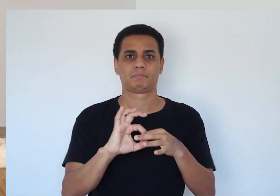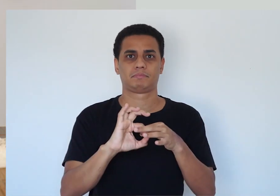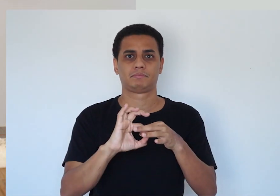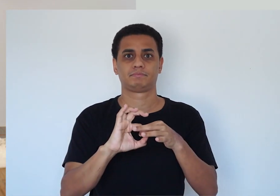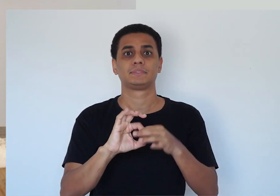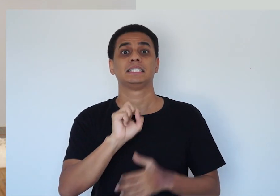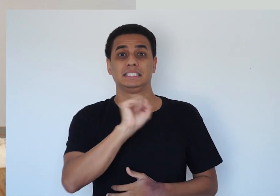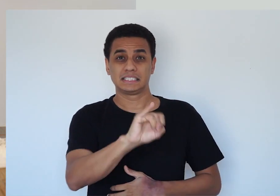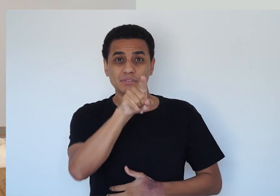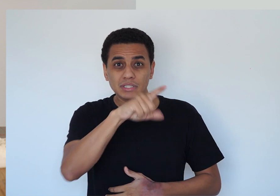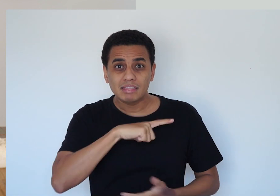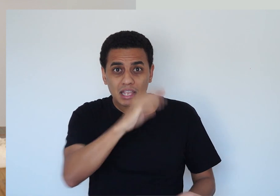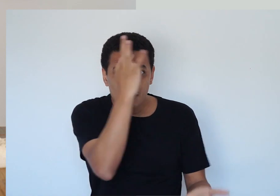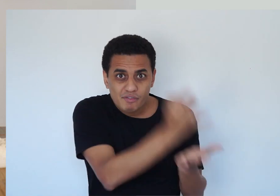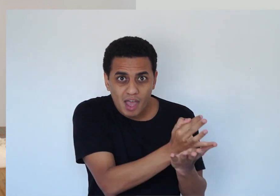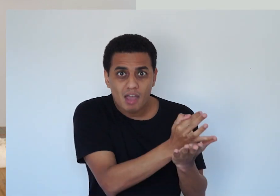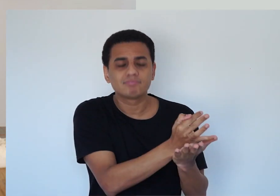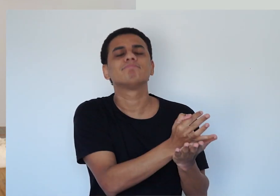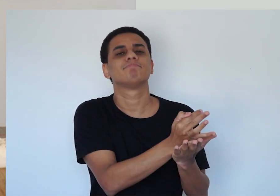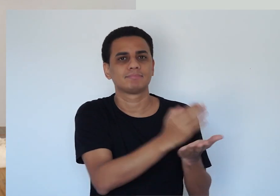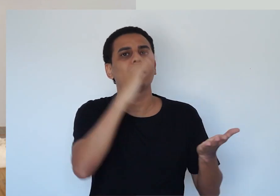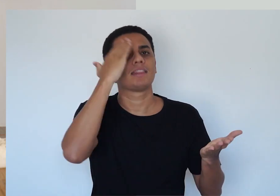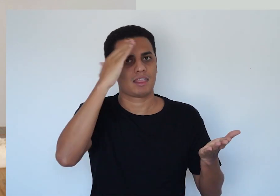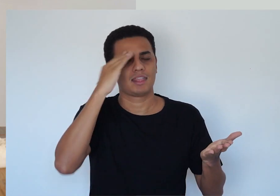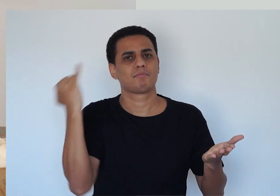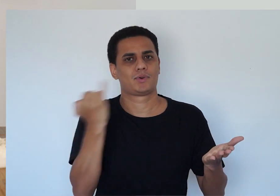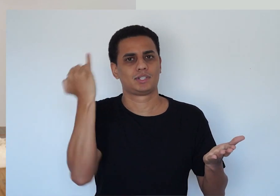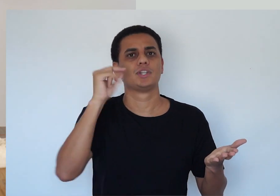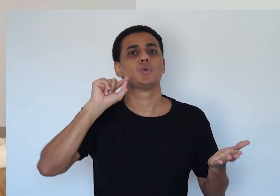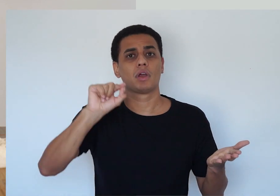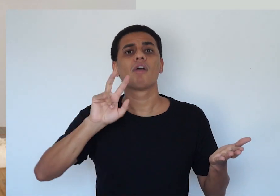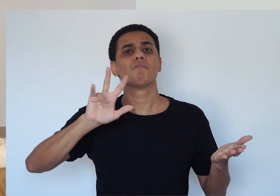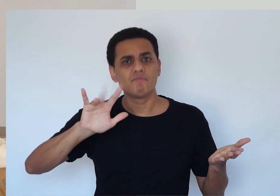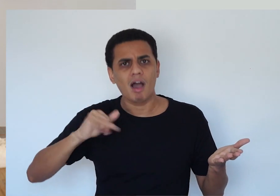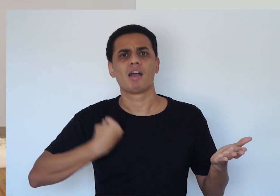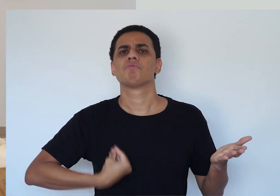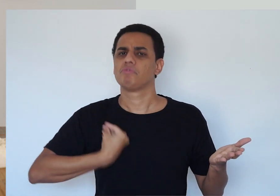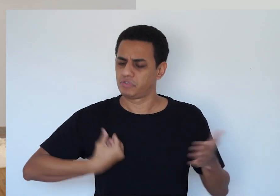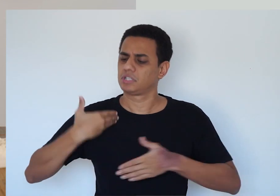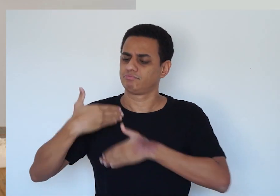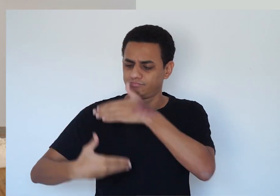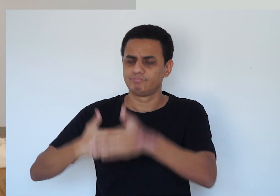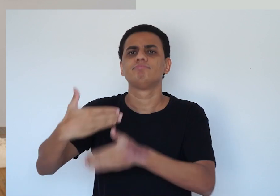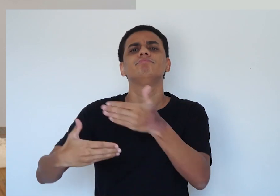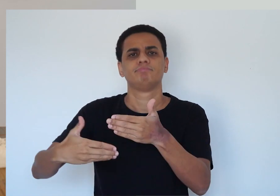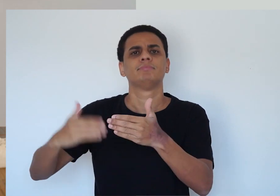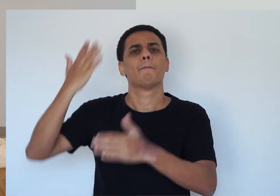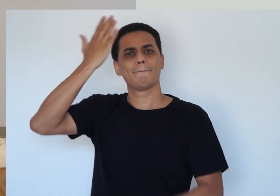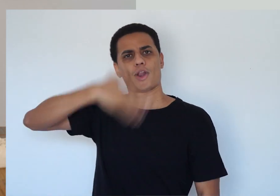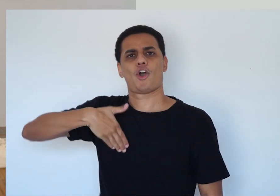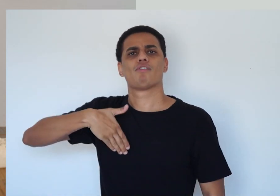você é uma pessoa que caminha com fé em Deus, é tremendamente importante você entender que você vai